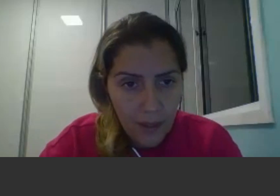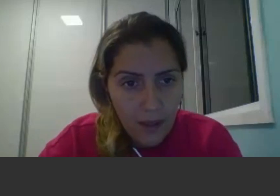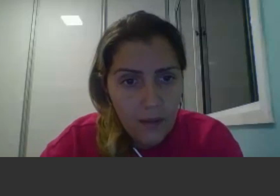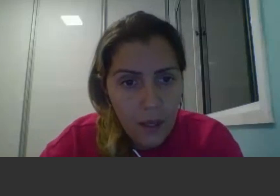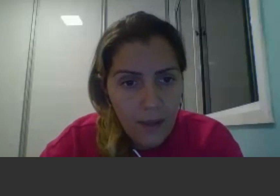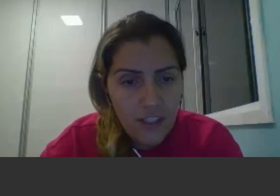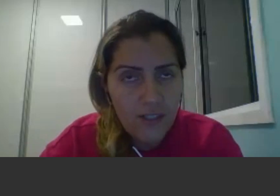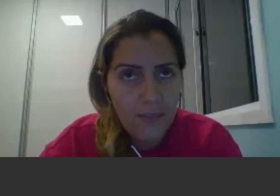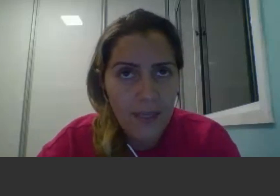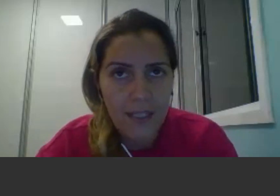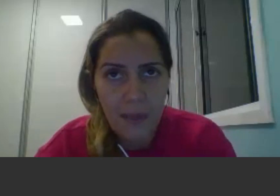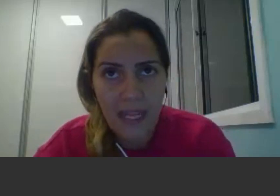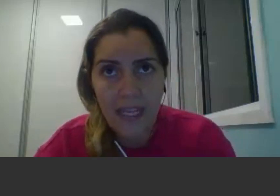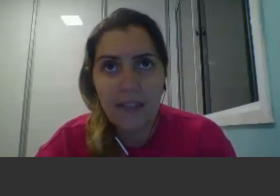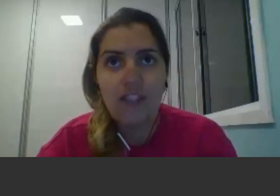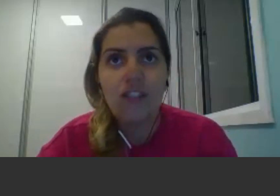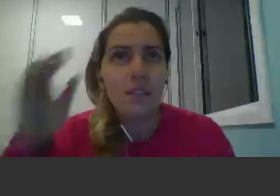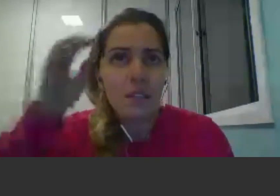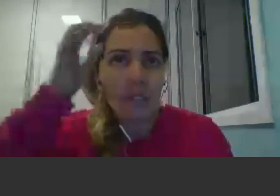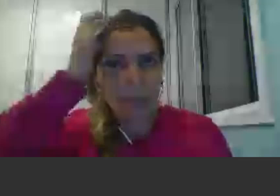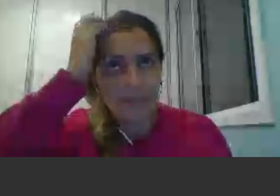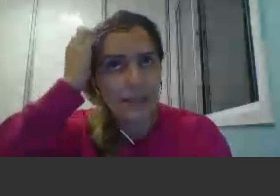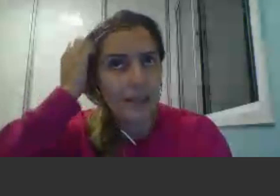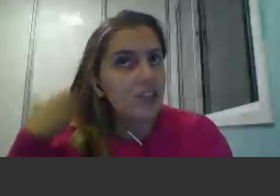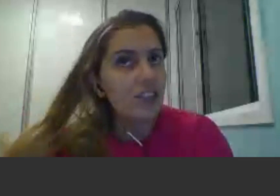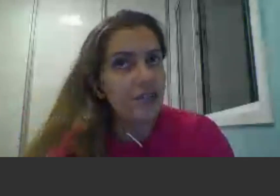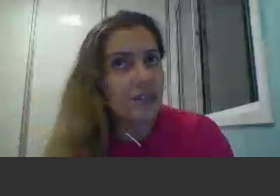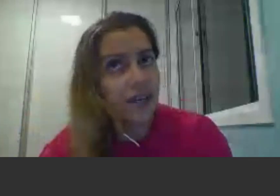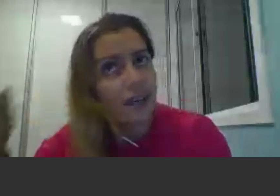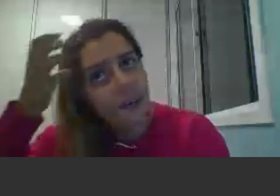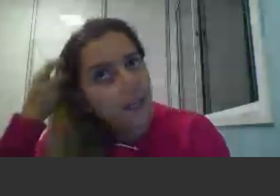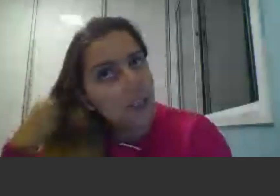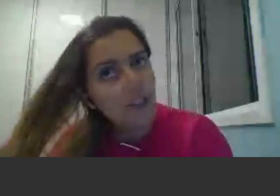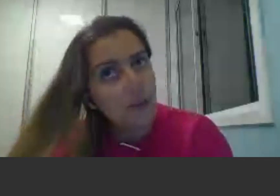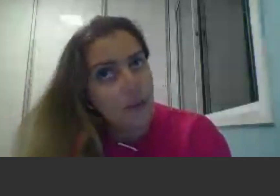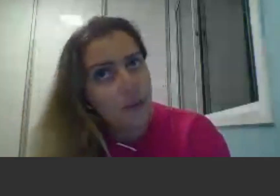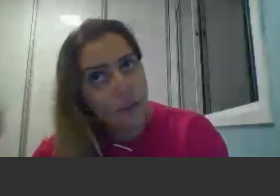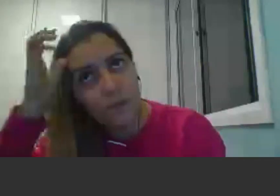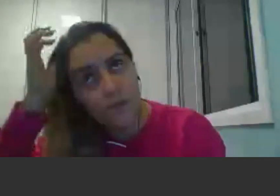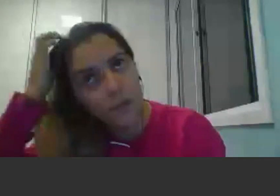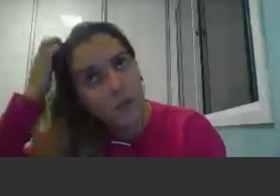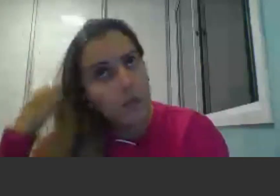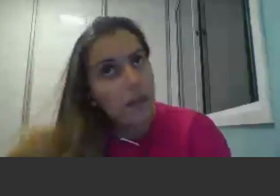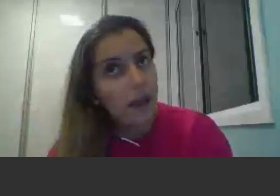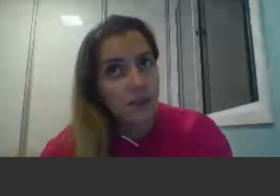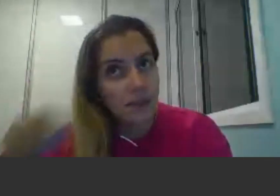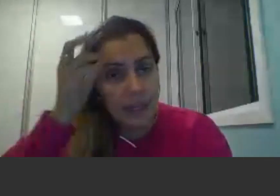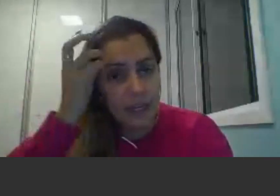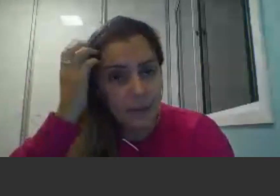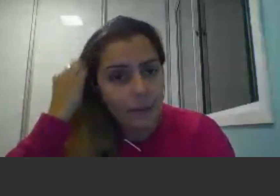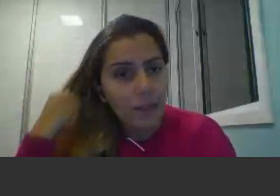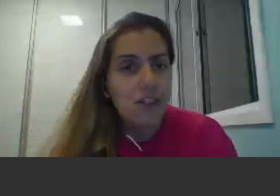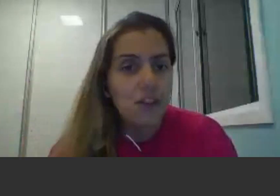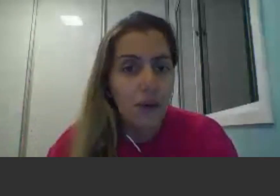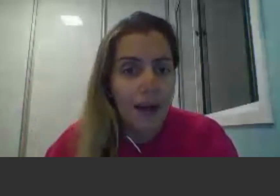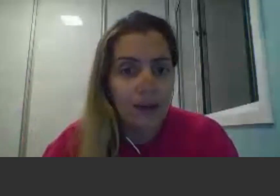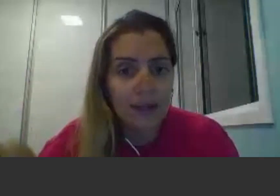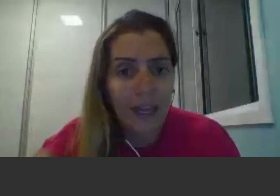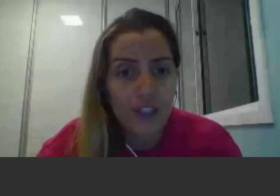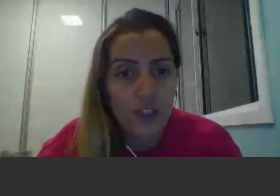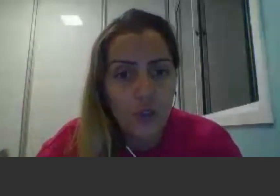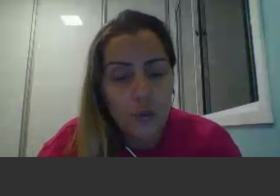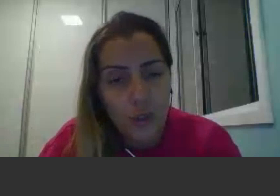bom? Então, as disciplinas blended e aquelas interativas aí, fiquem de olho, elas vão estar disponíveis